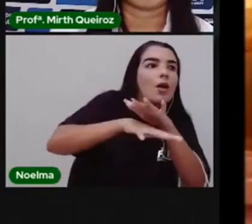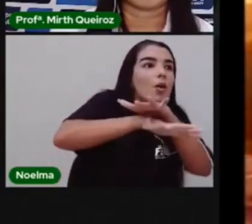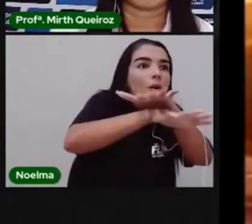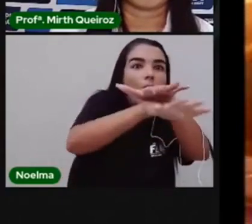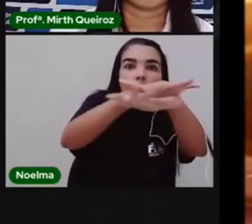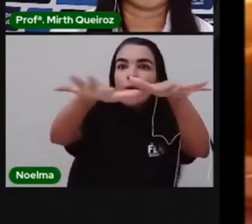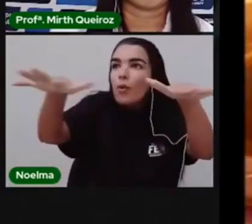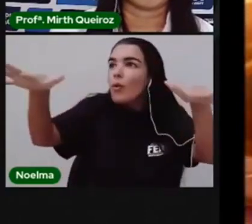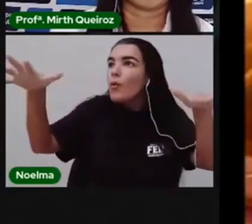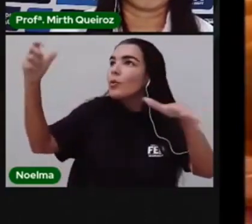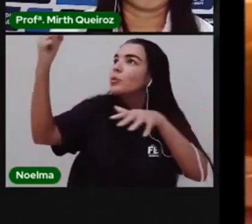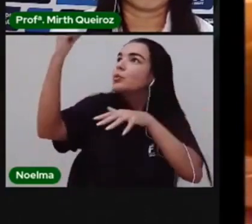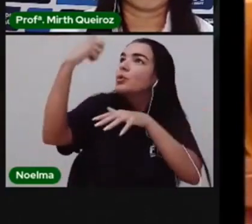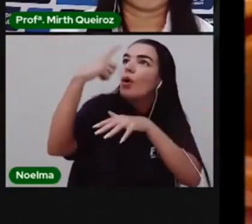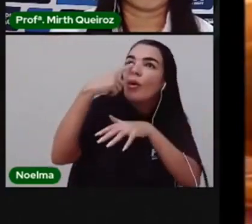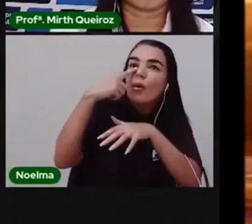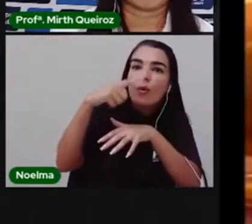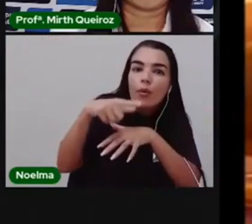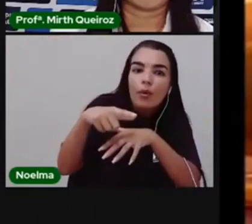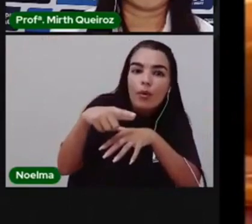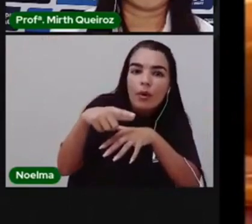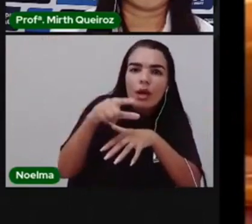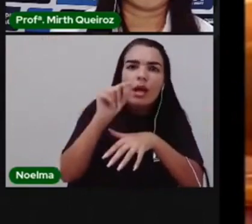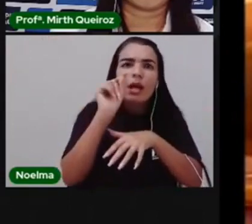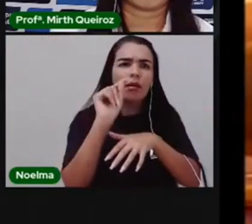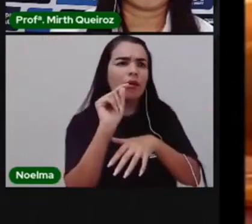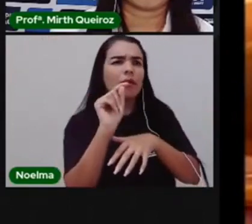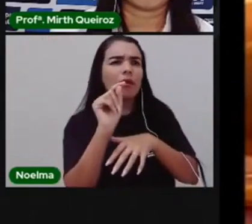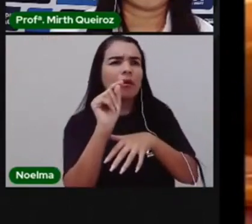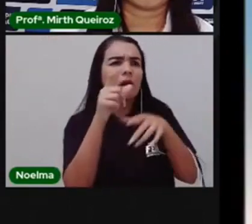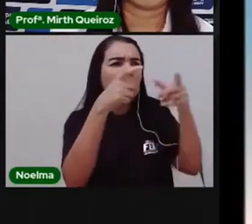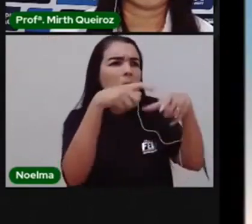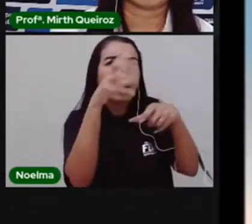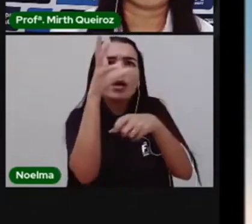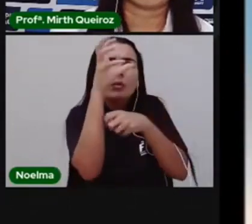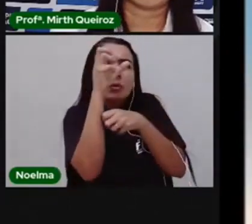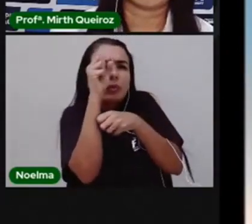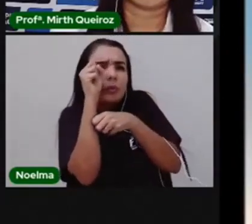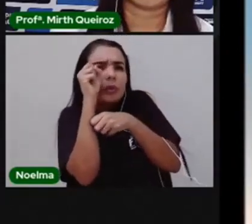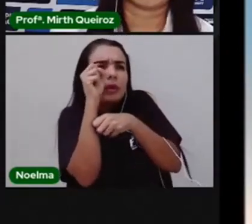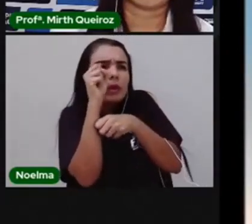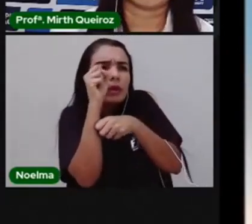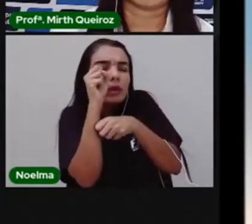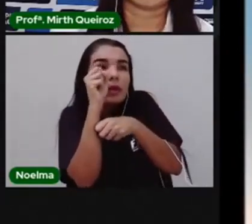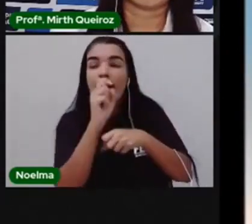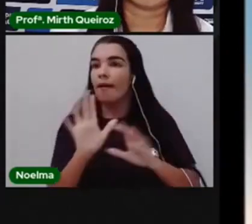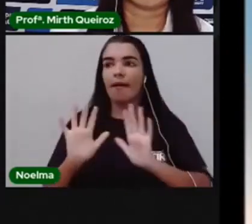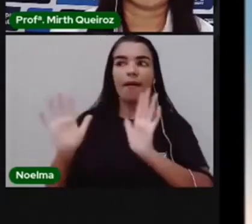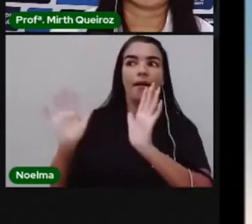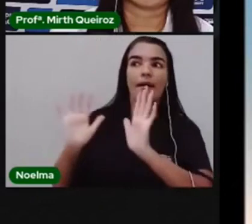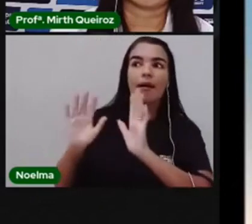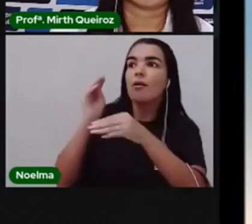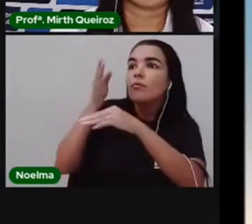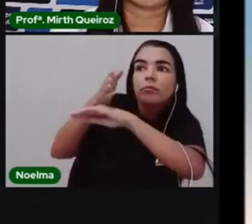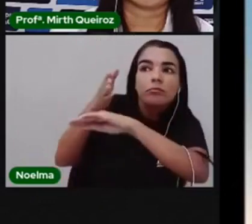sol toca. E aquele lugar escuro lá? Fica além de nossa fronteira. Jamais deve ir lá acima.